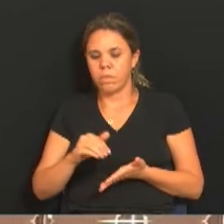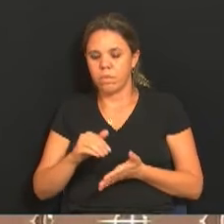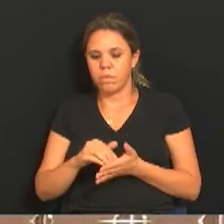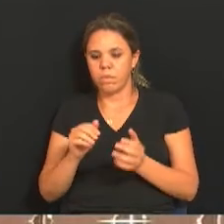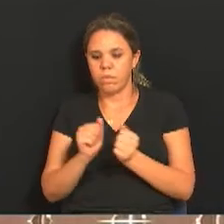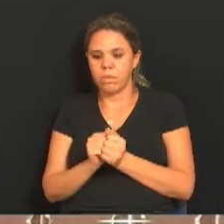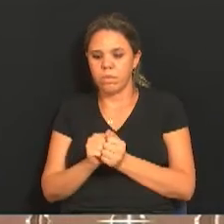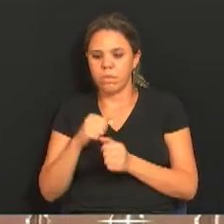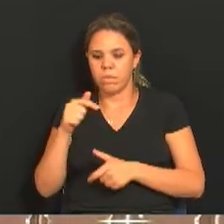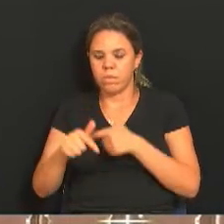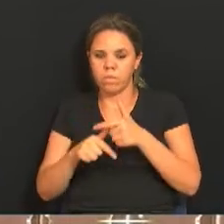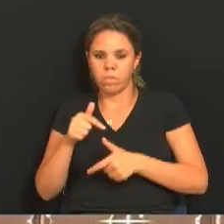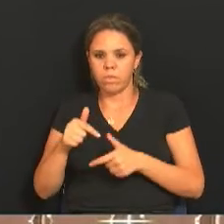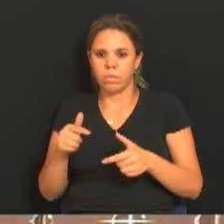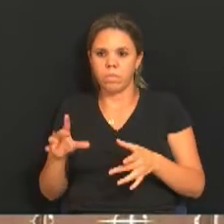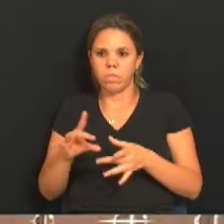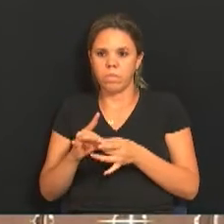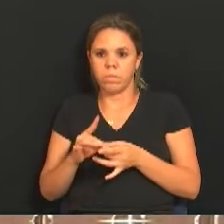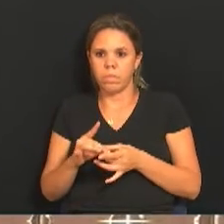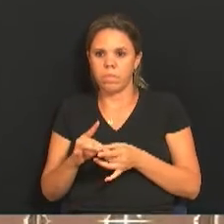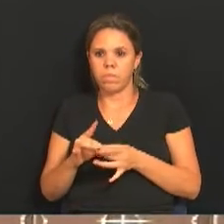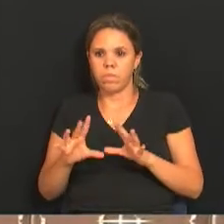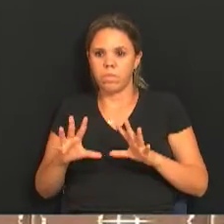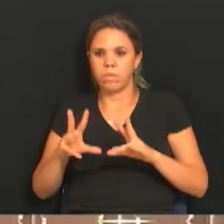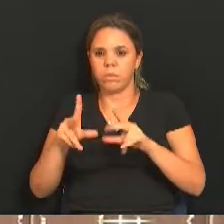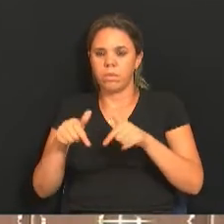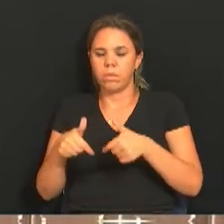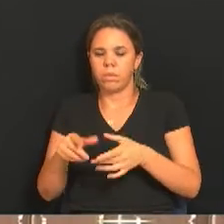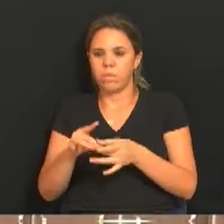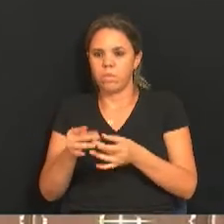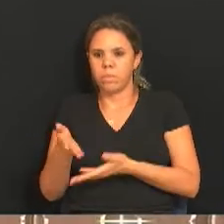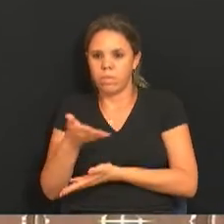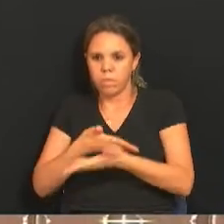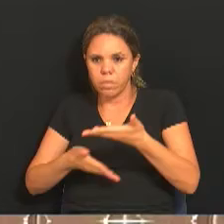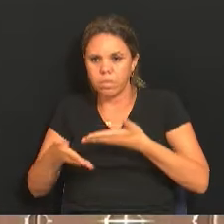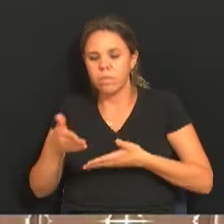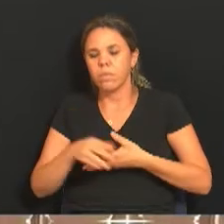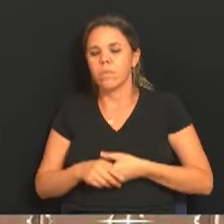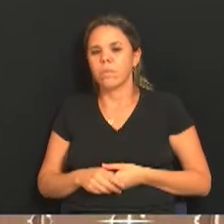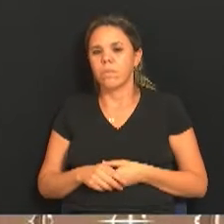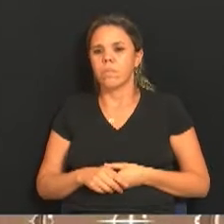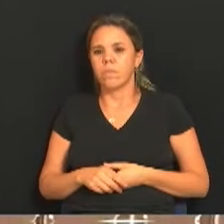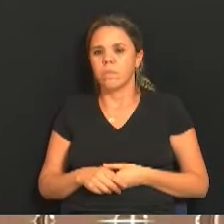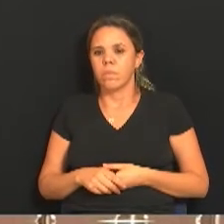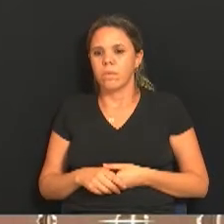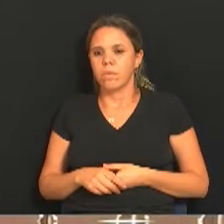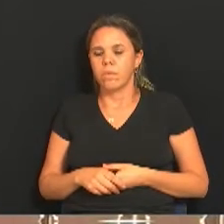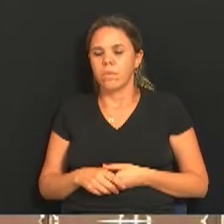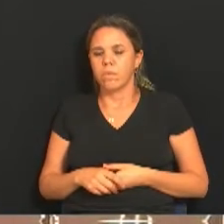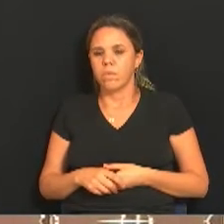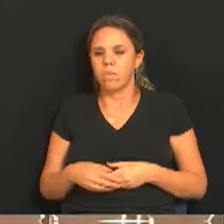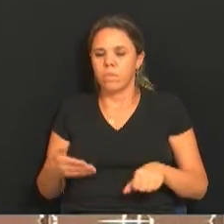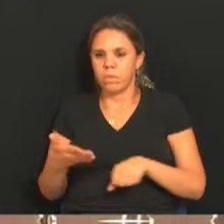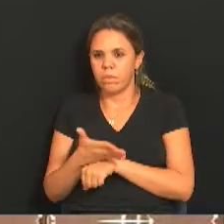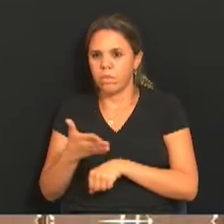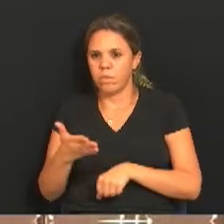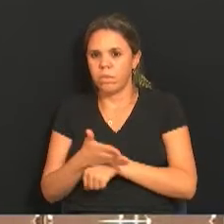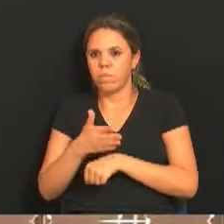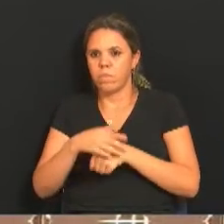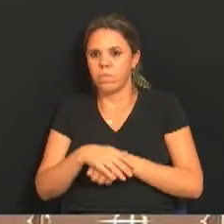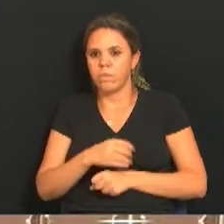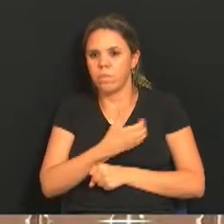esse trabalho é integrado. Todas as forças e todas as instituições públicas têm que participar, né? E o poder